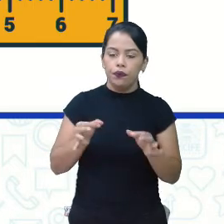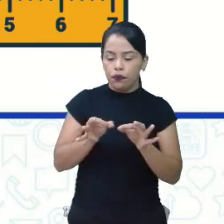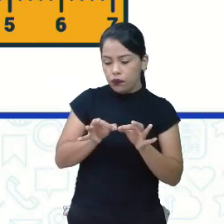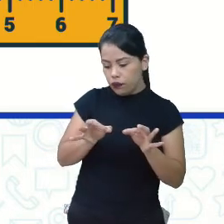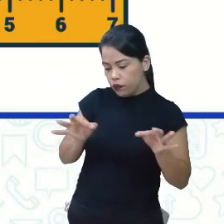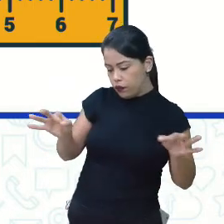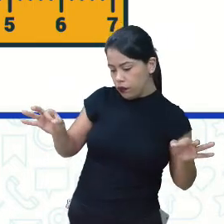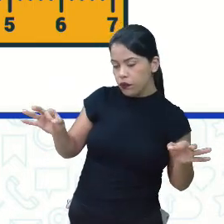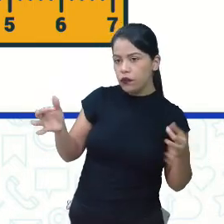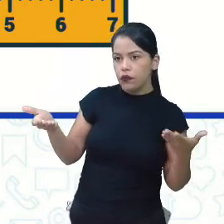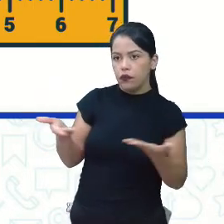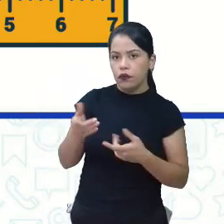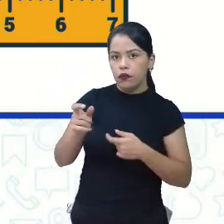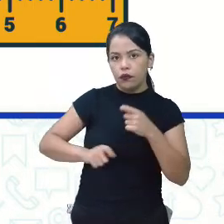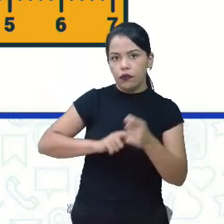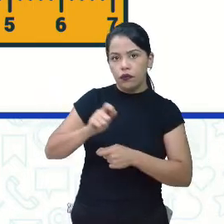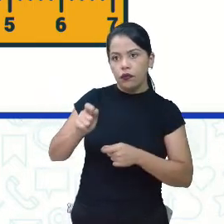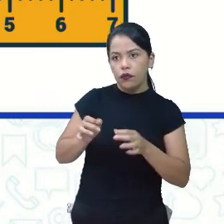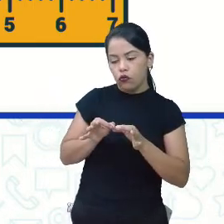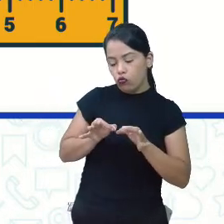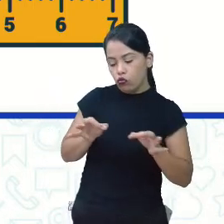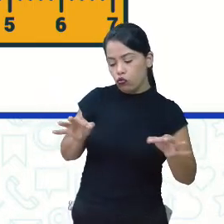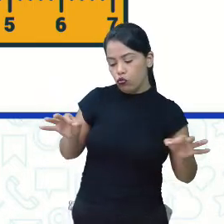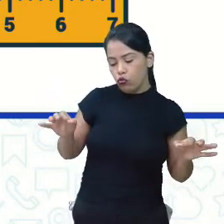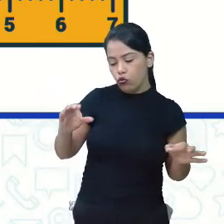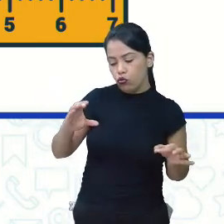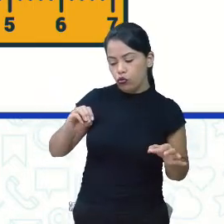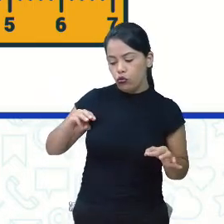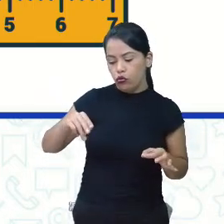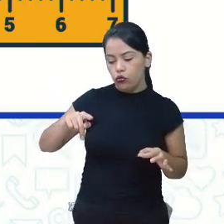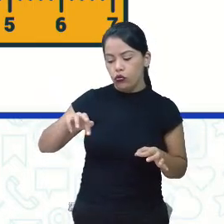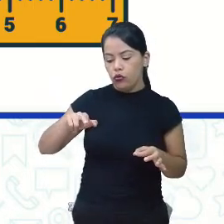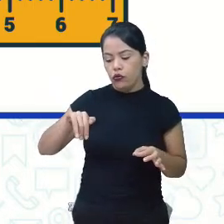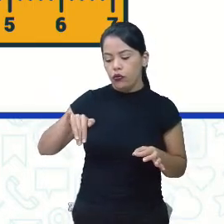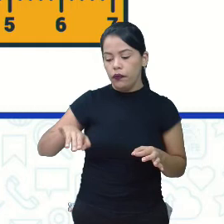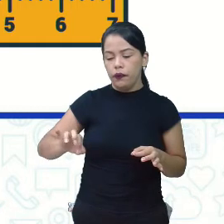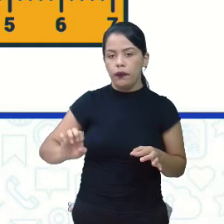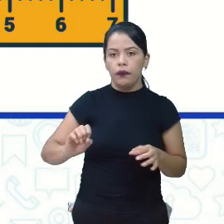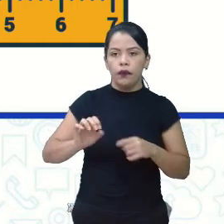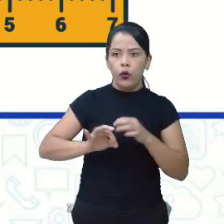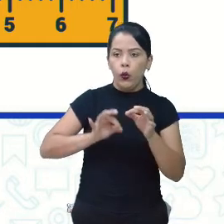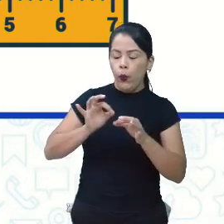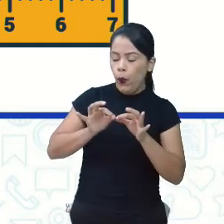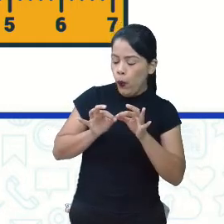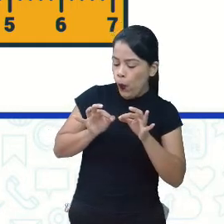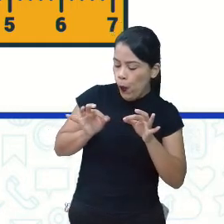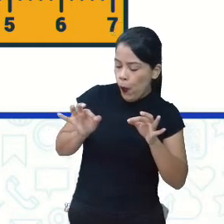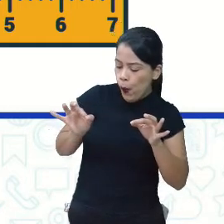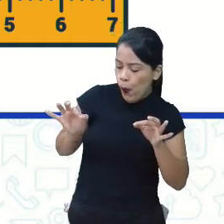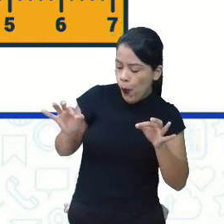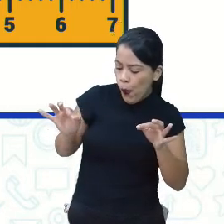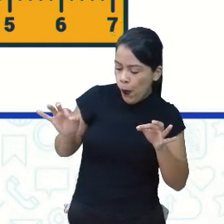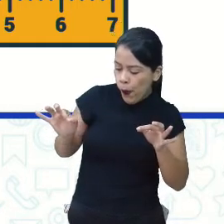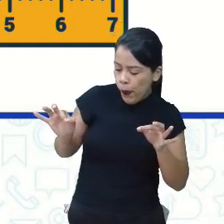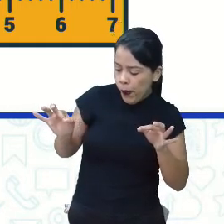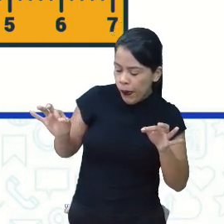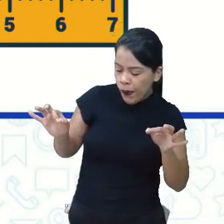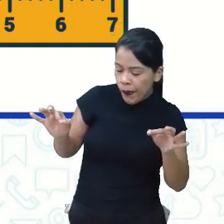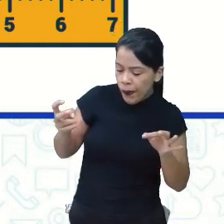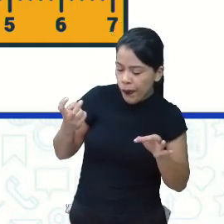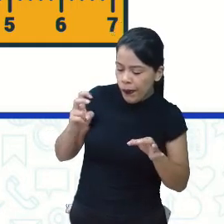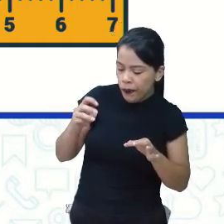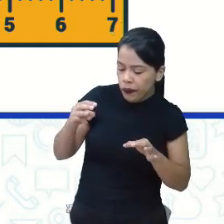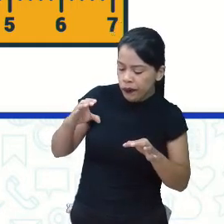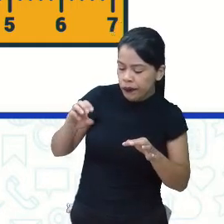eu estou colocando o comprimento, vendo de frente, aqui a gente tem com a mesma régua, do mesmo jeitinho, 5 centímetros aqui